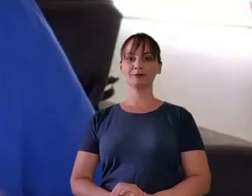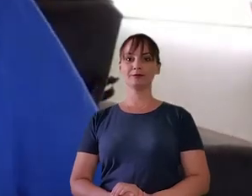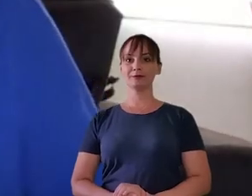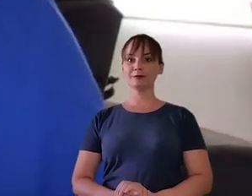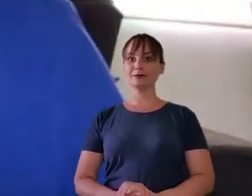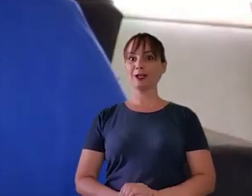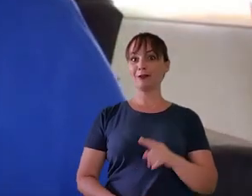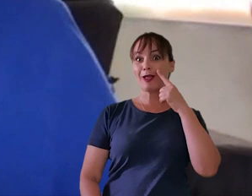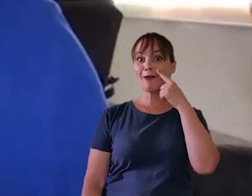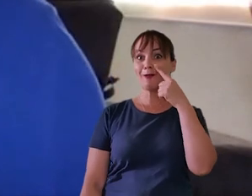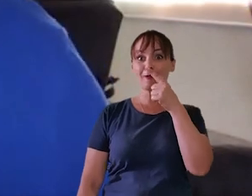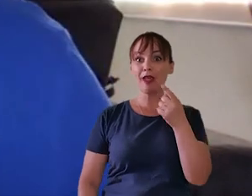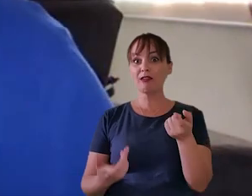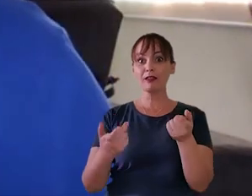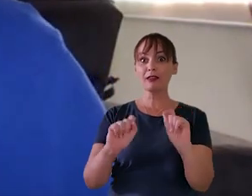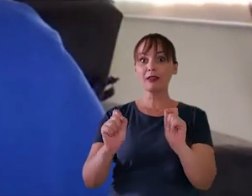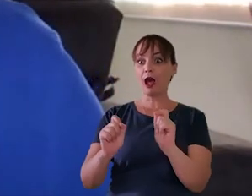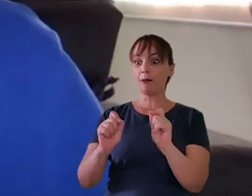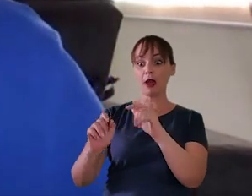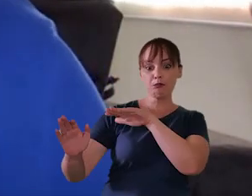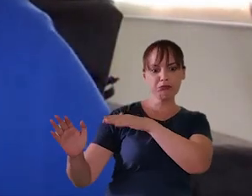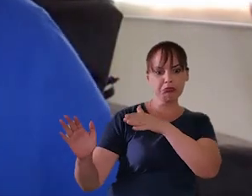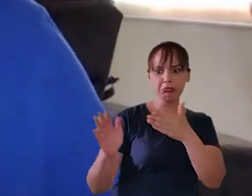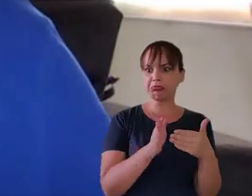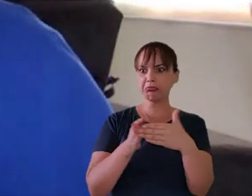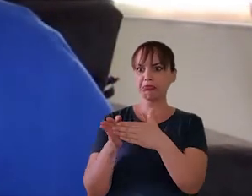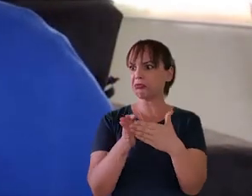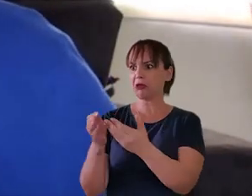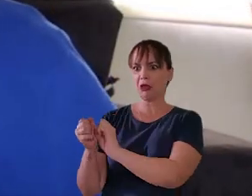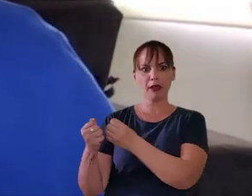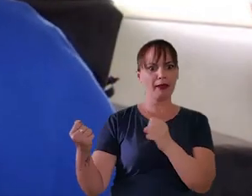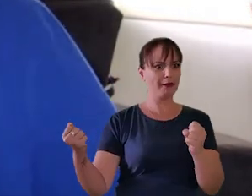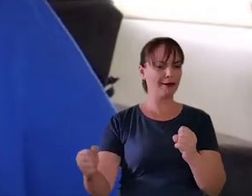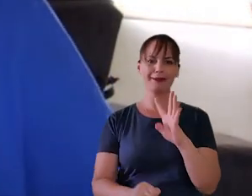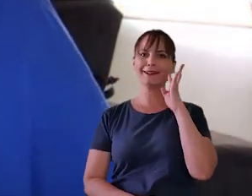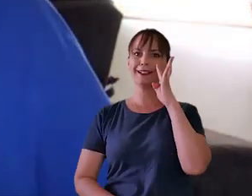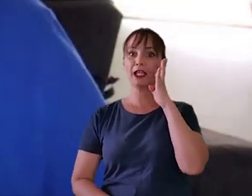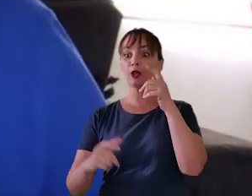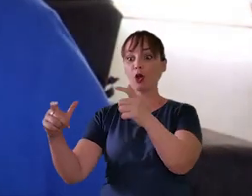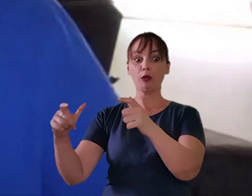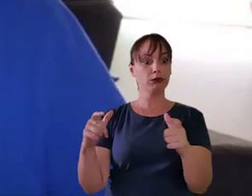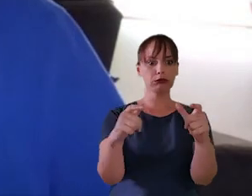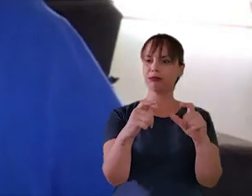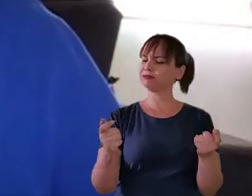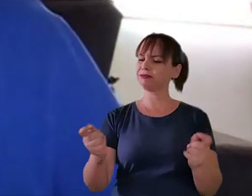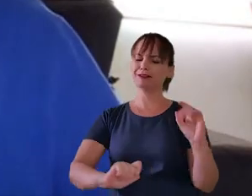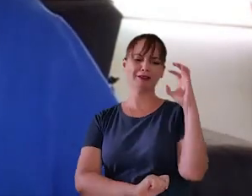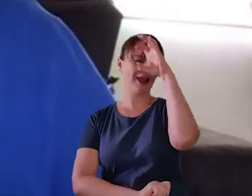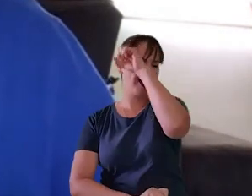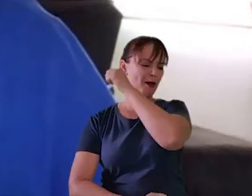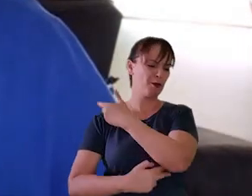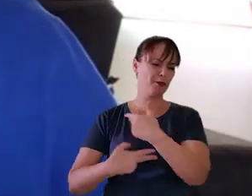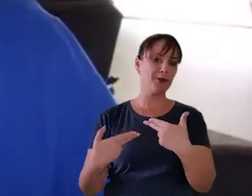Poxa, pessoal, vocês viram, dá praticamente para a gente navegar aqui no aquário tão grandão e tão bacana que são os espaços. Dá para aprender muito aqui.